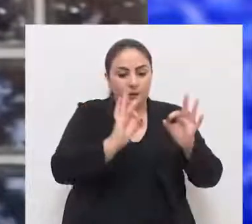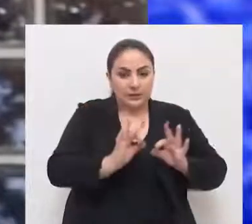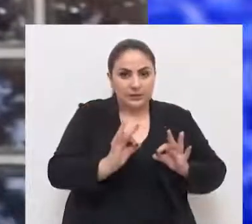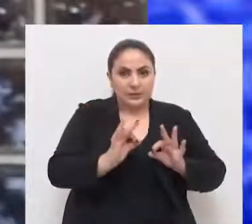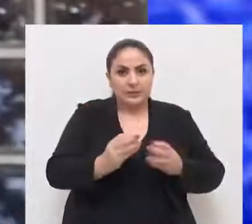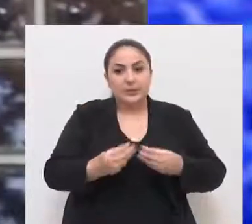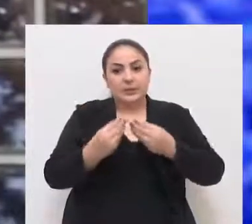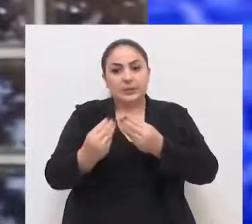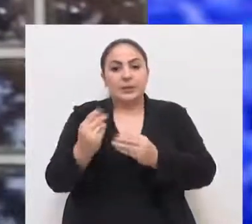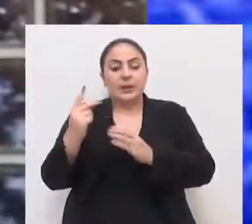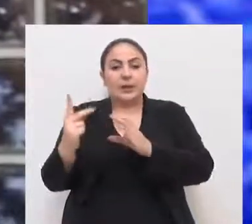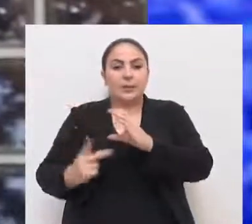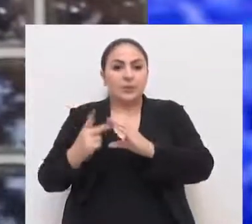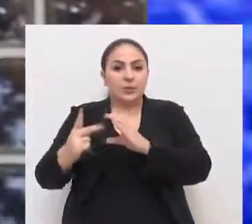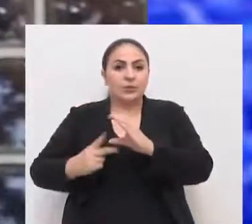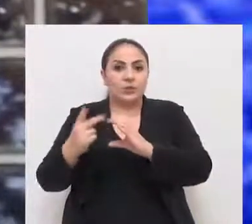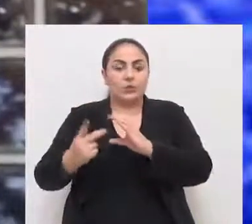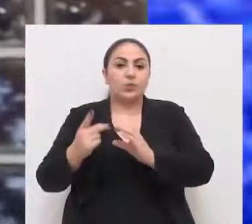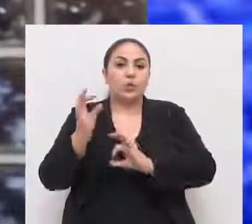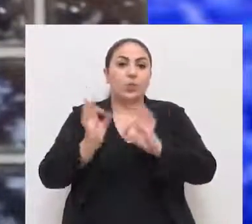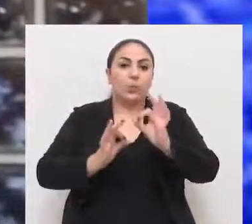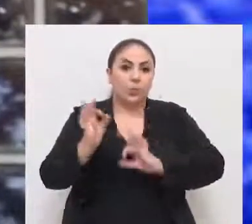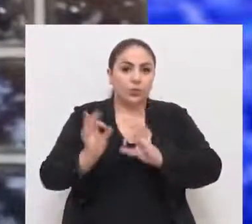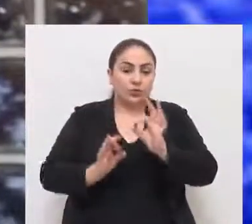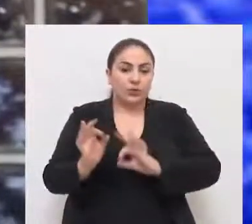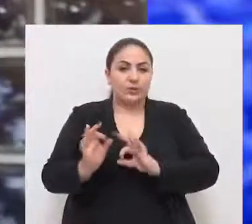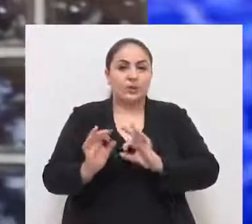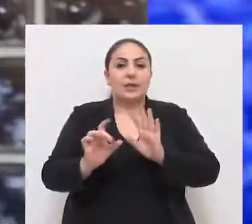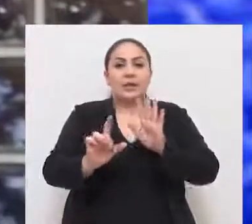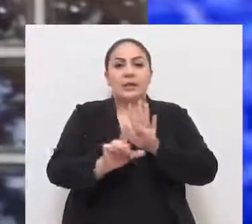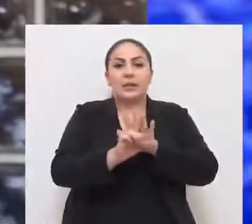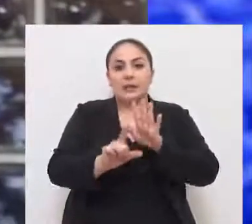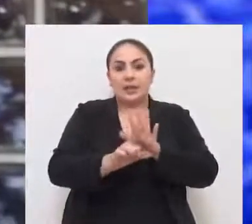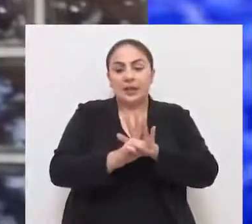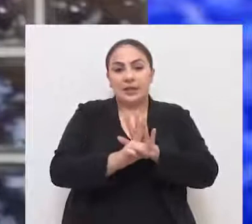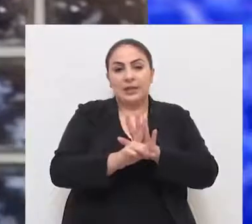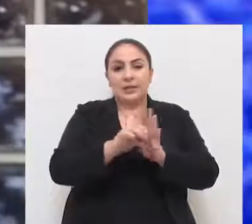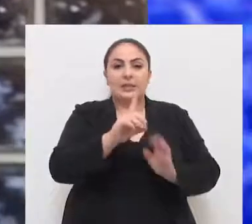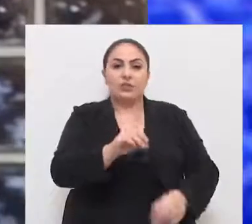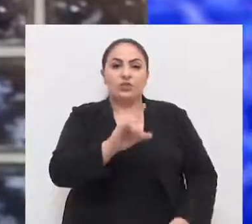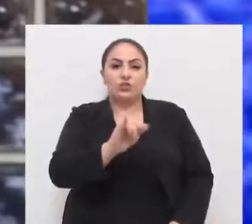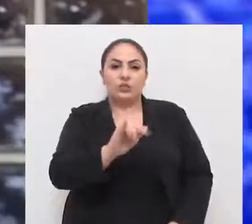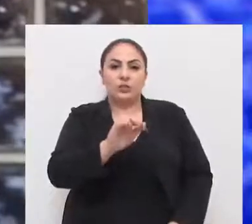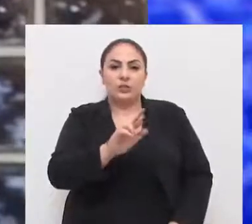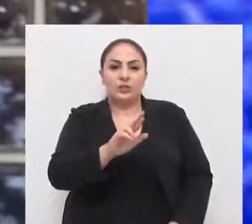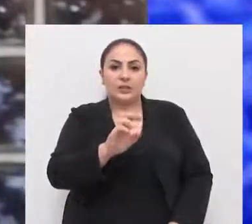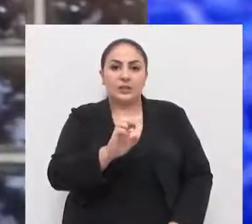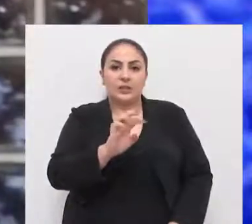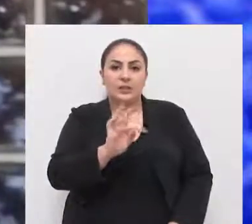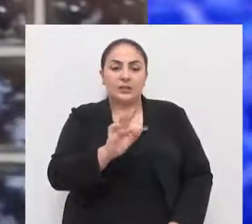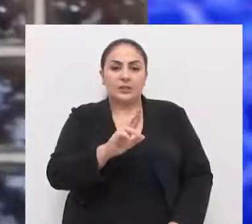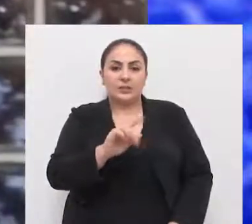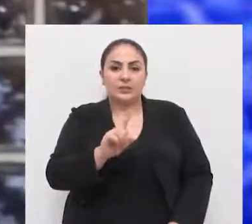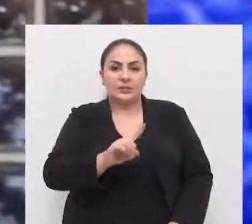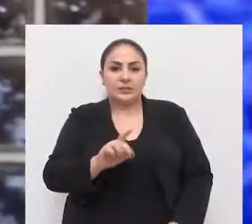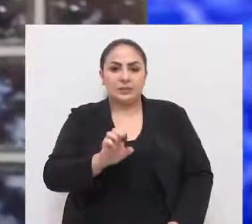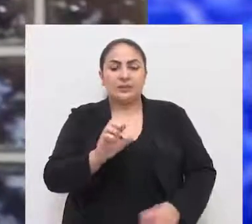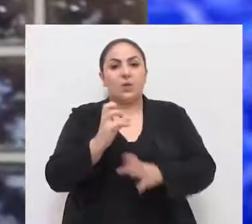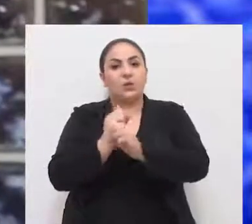para a Câmara Municipal o projeto de Lei de Diretrizes Orçamentárias, a